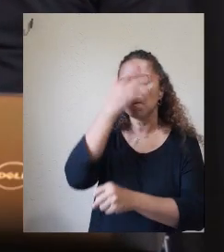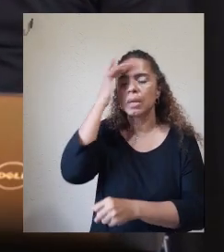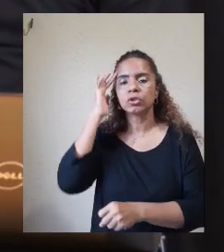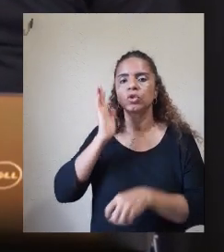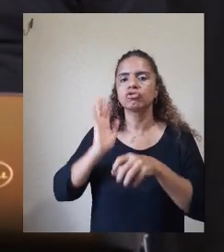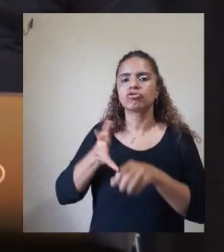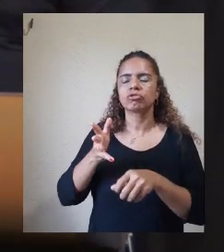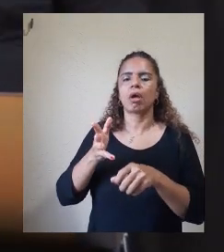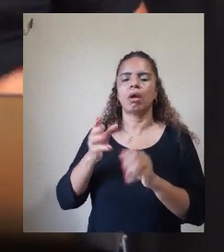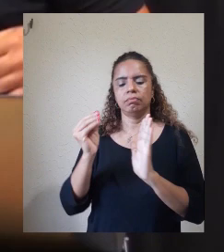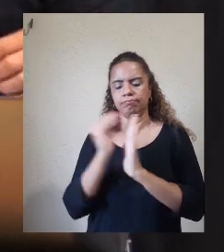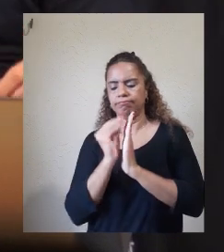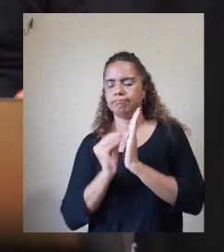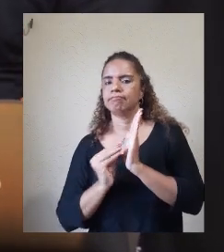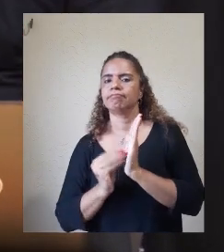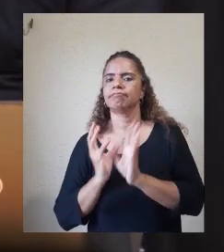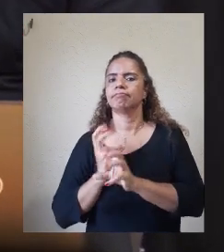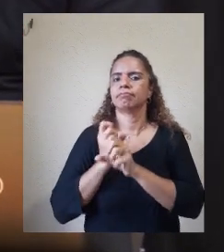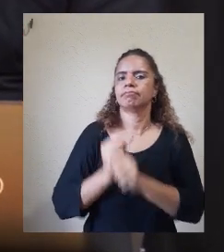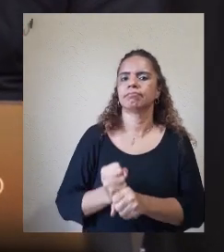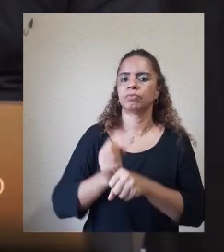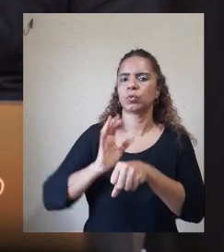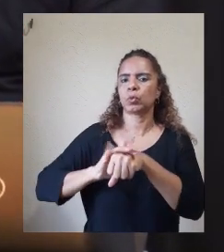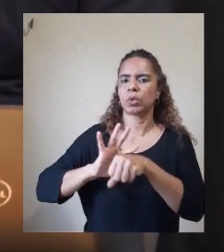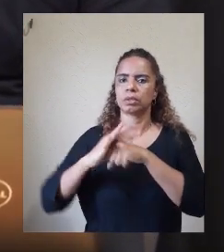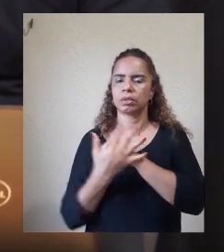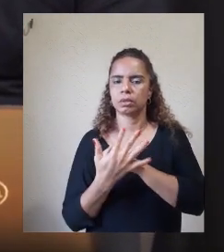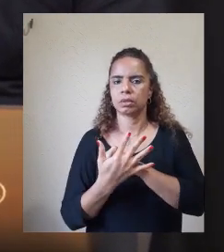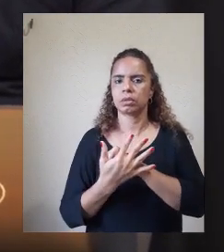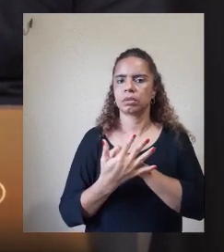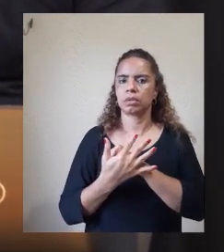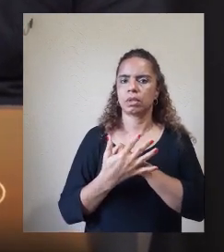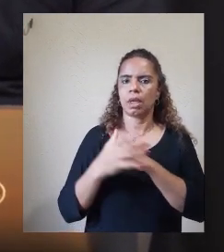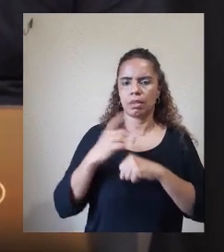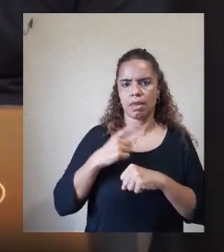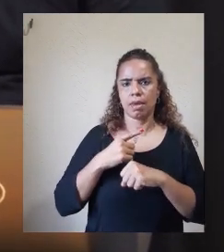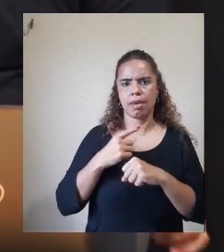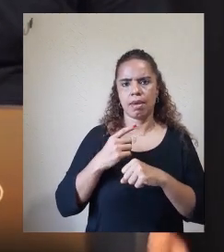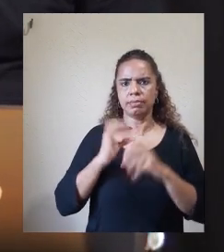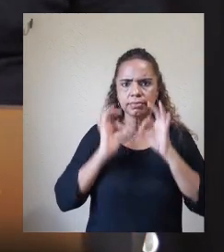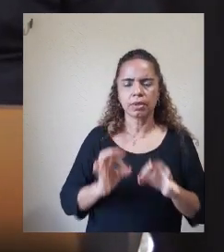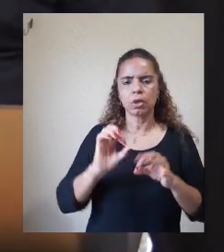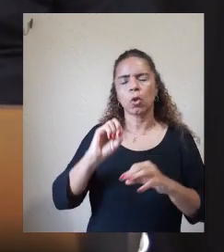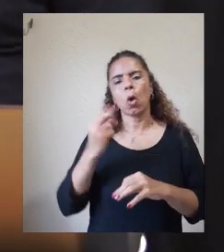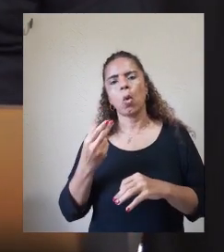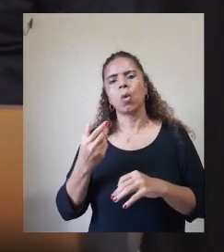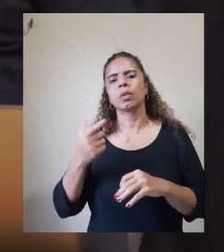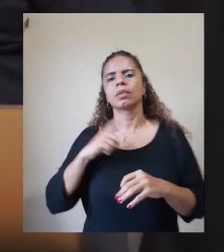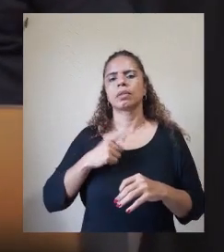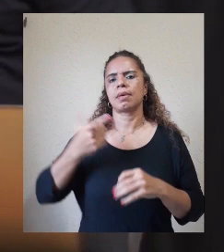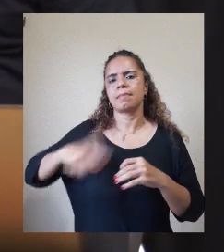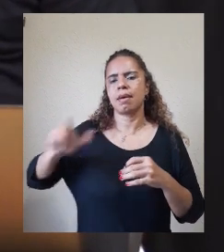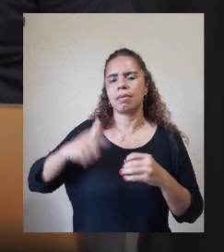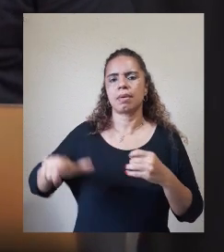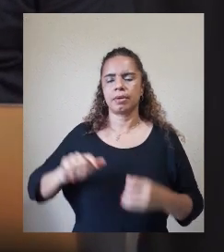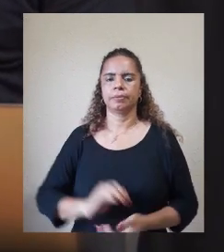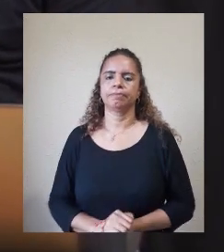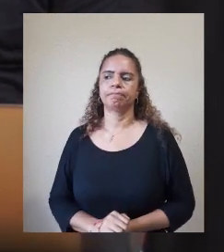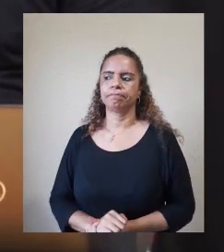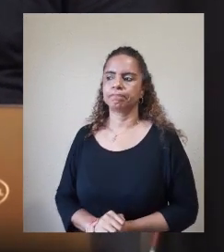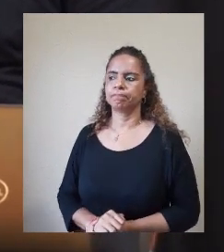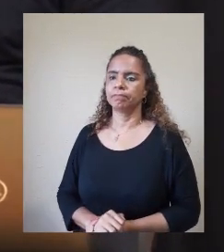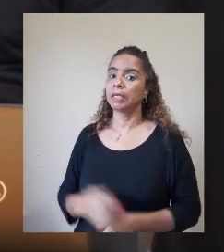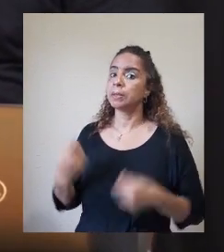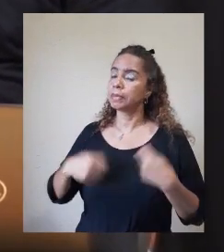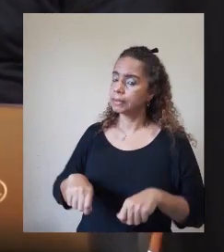Posso começar pela segunda? Pode. A gente só tem que ter um pouco de cuidado em falar em subestimação dos números, porque tem uma